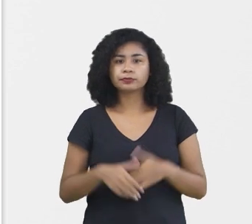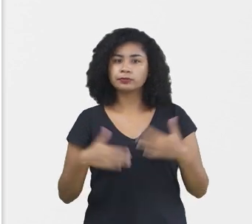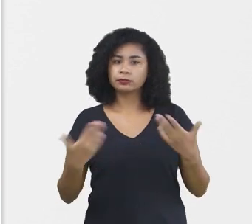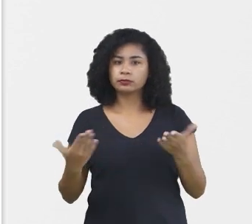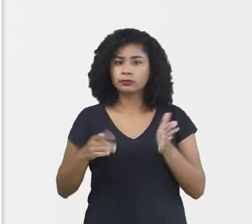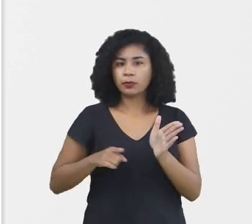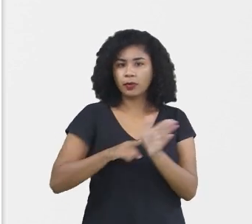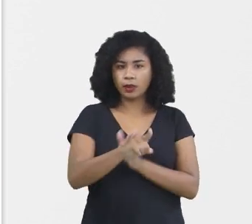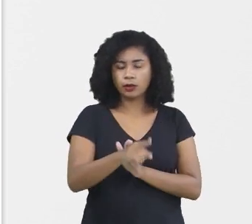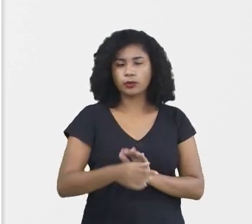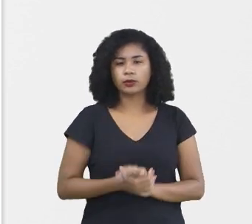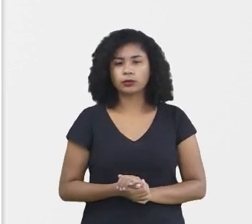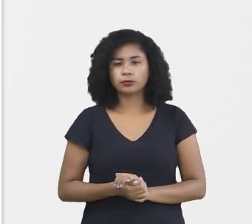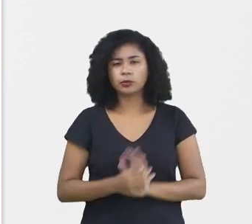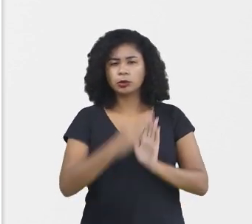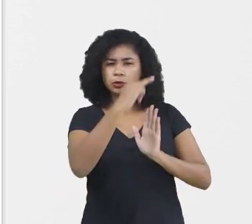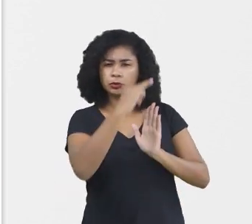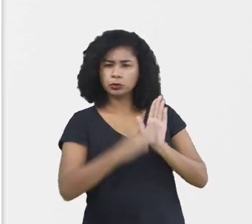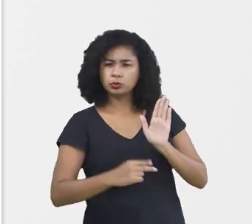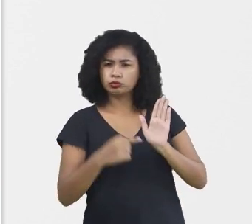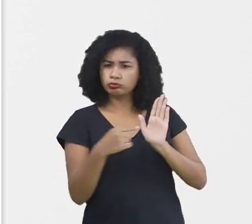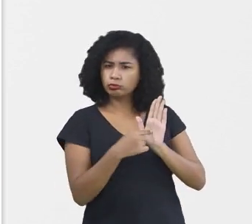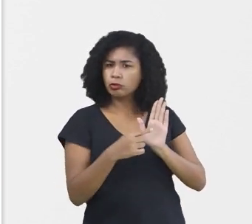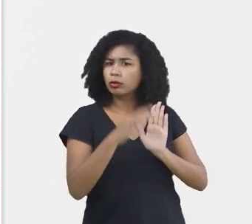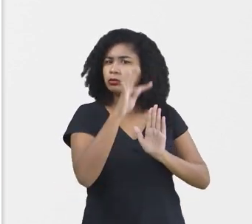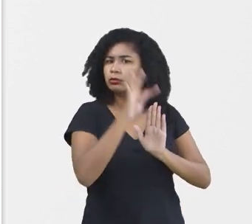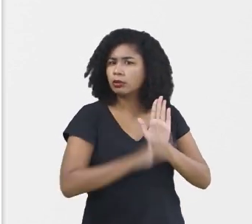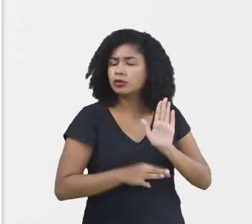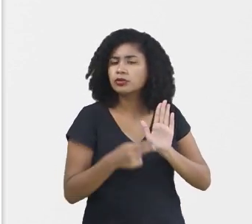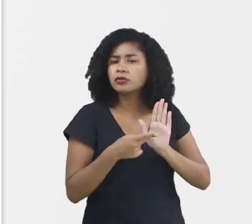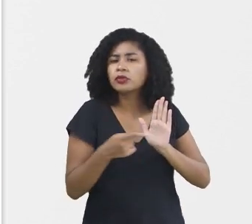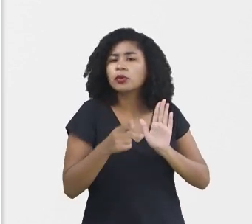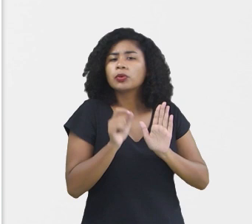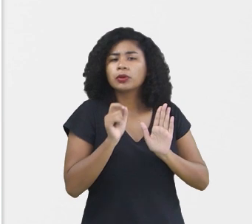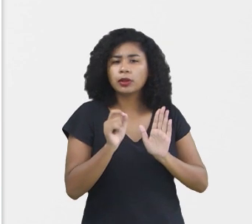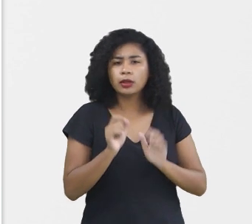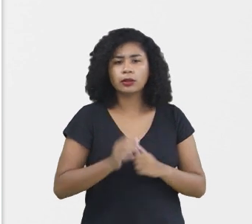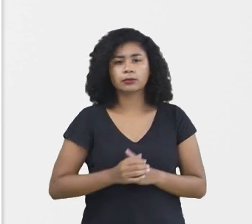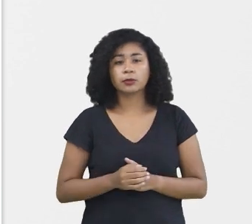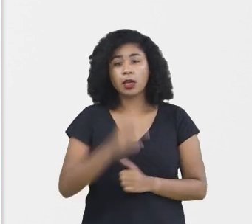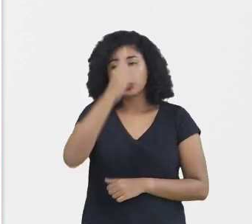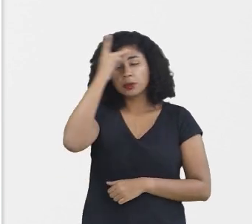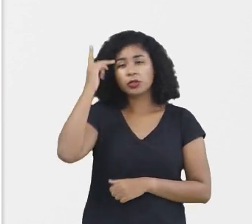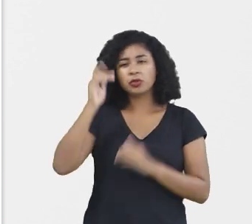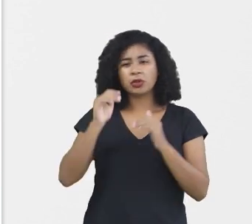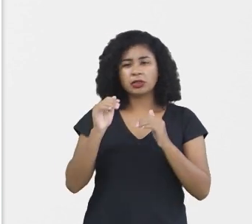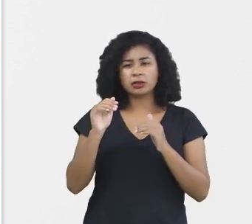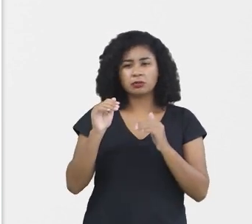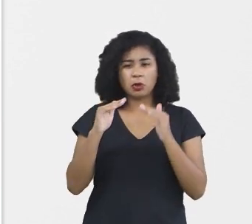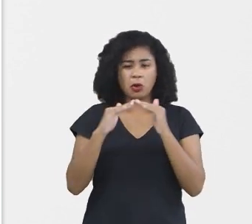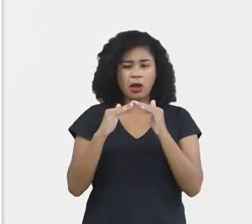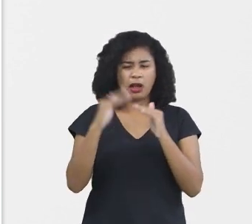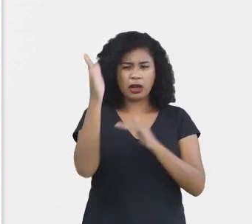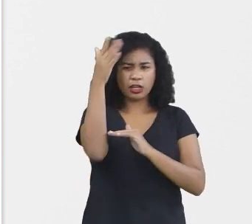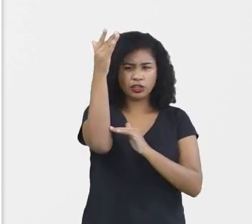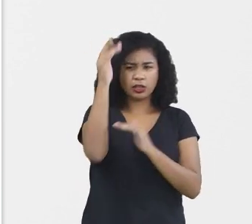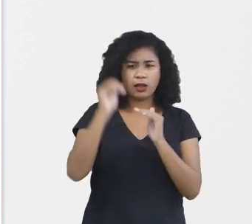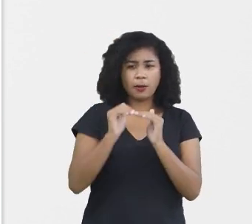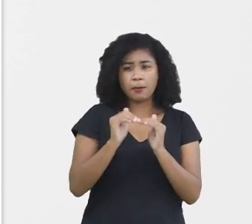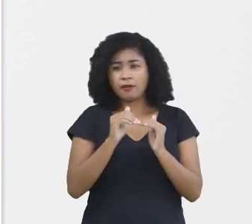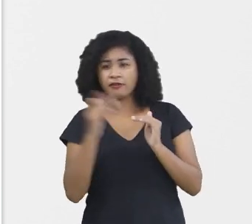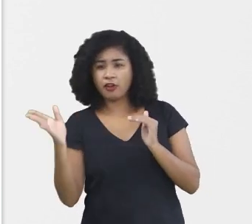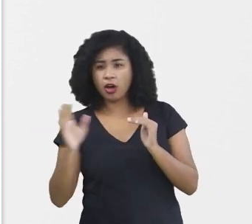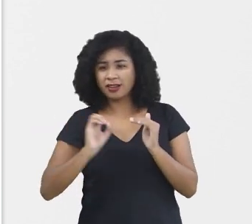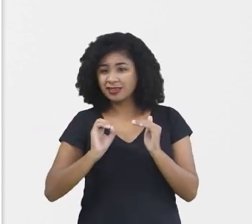este texto, ninguém saía do castelo. Por quê? Por que ninguém saía do castelo, gente? Então, nós